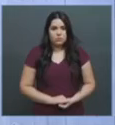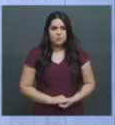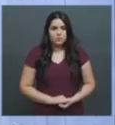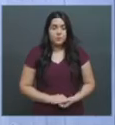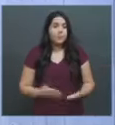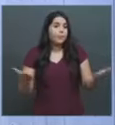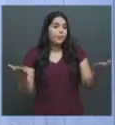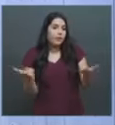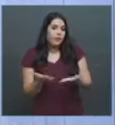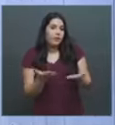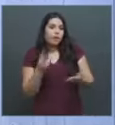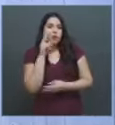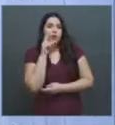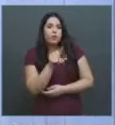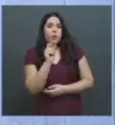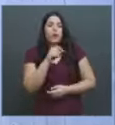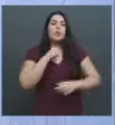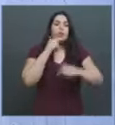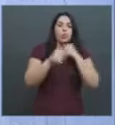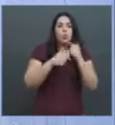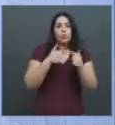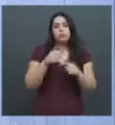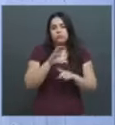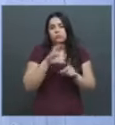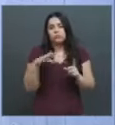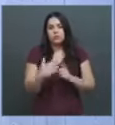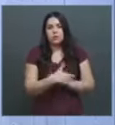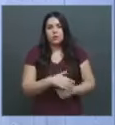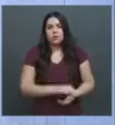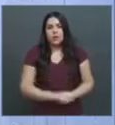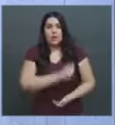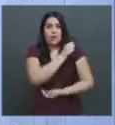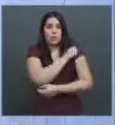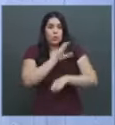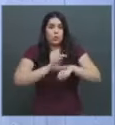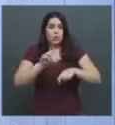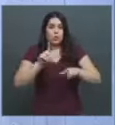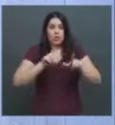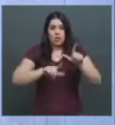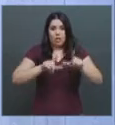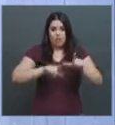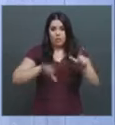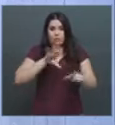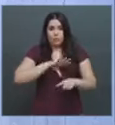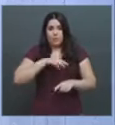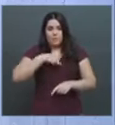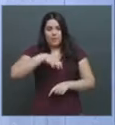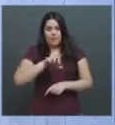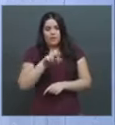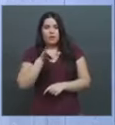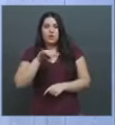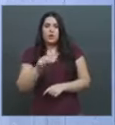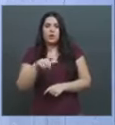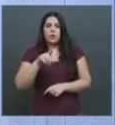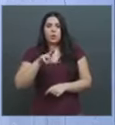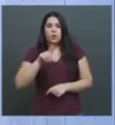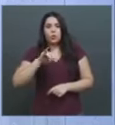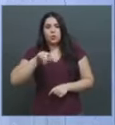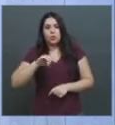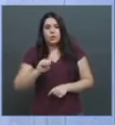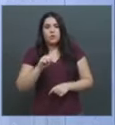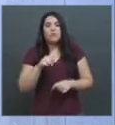E agora é hora de ver as dúvidas do público. A estudante do curso de Letras Português, Maria Luísa, enviou uma